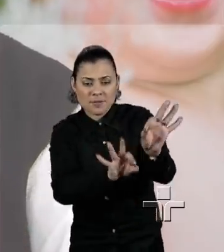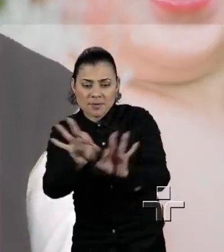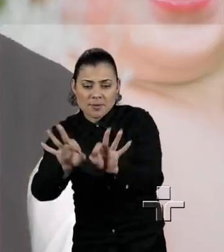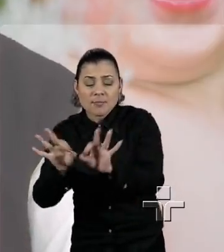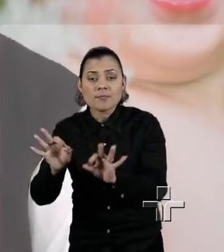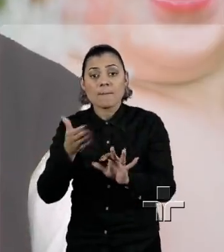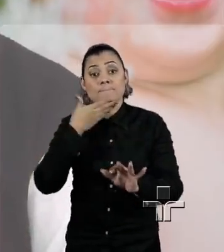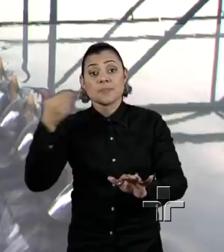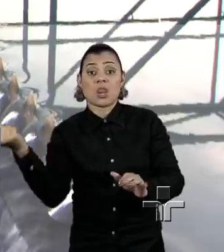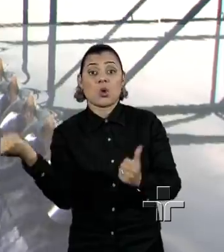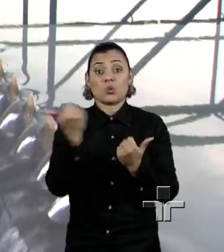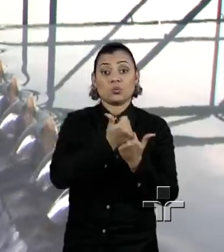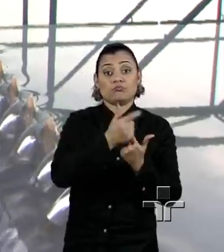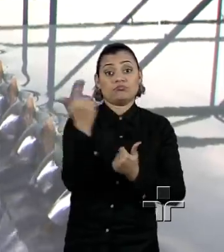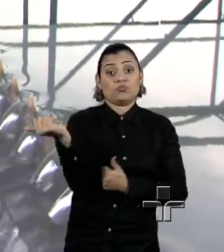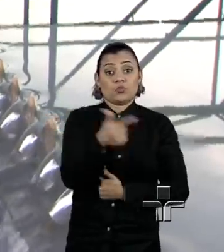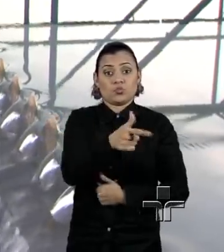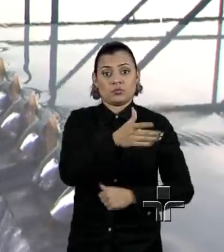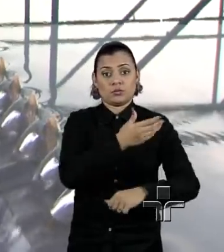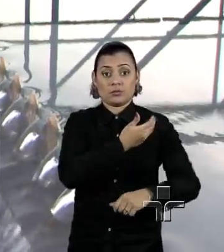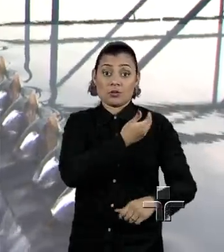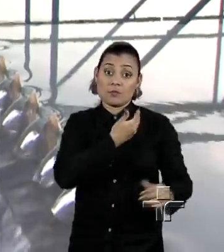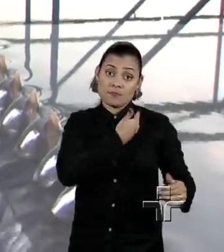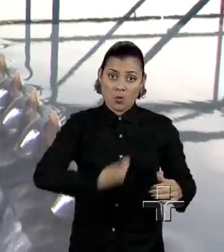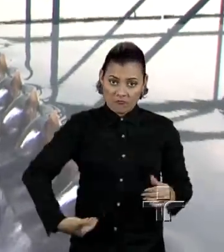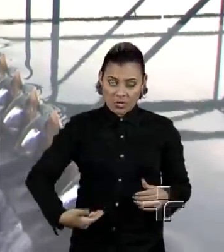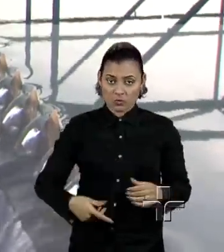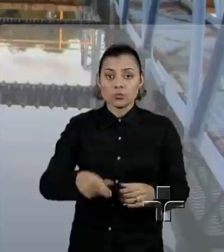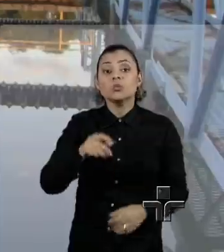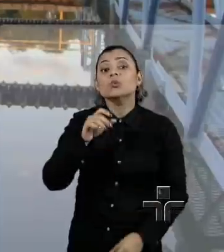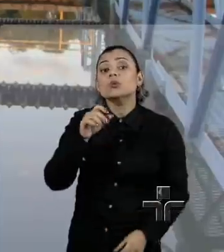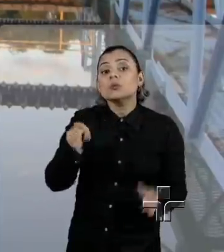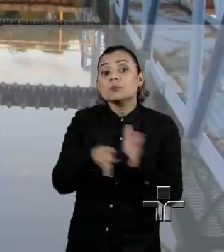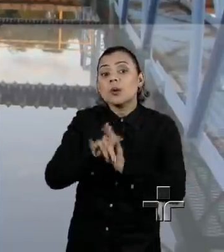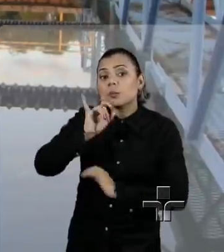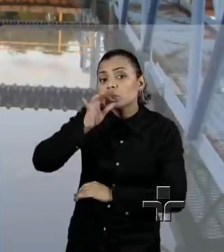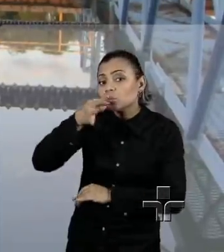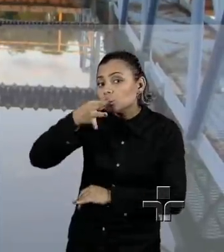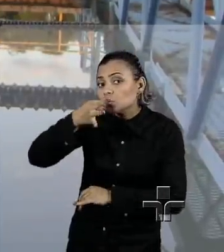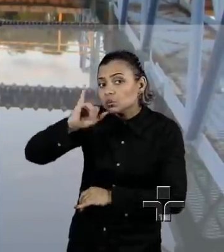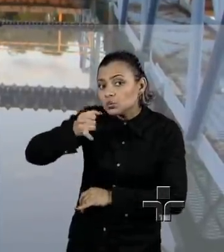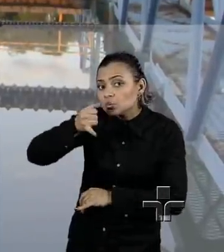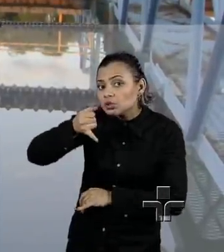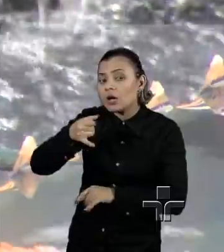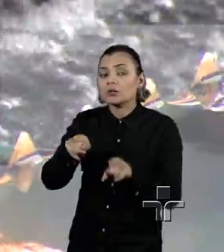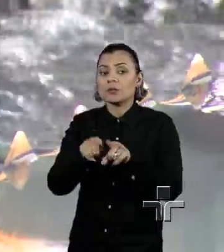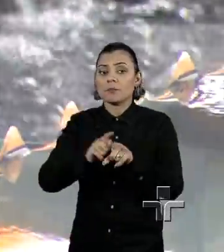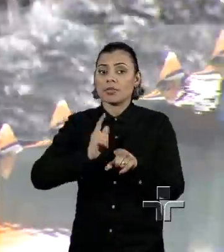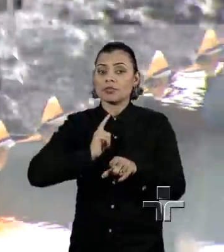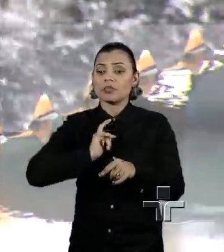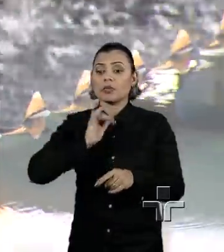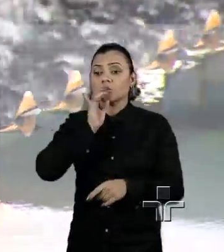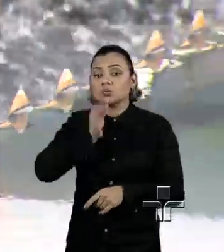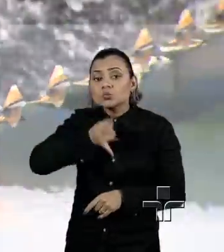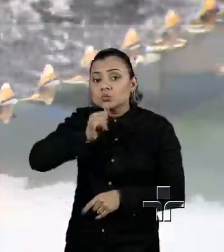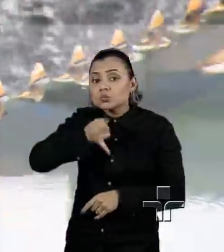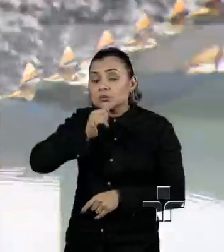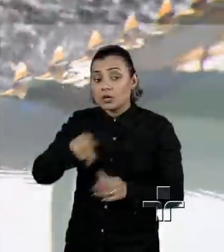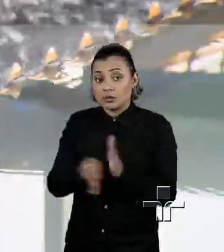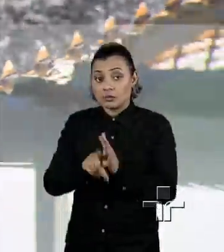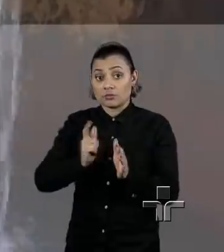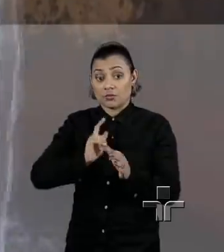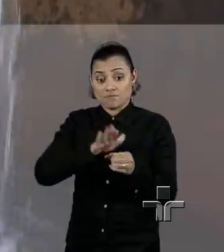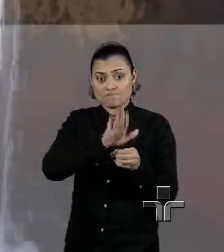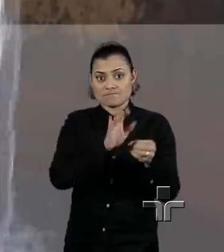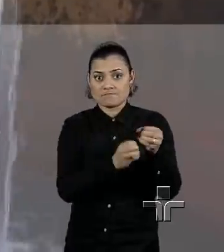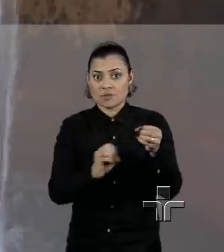setor de saneamento não tem. Jundiaí, interior de São Paulo, é uma das 20 melhores cidades no ranking de saneamento básico no